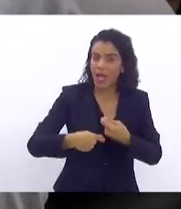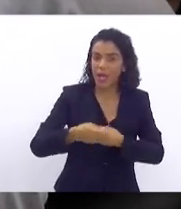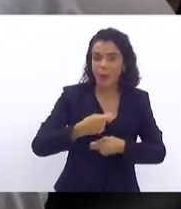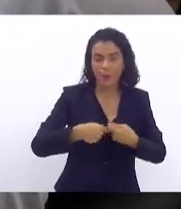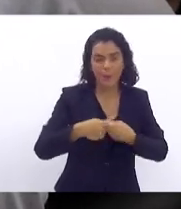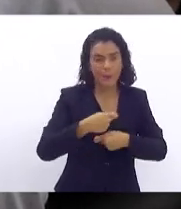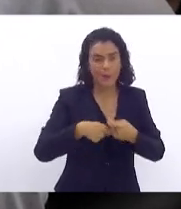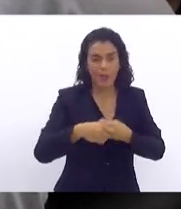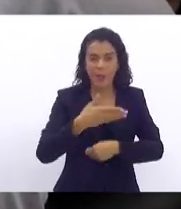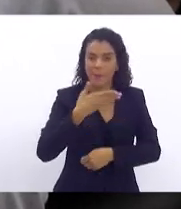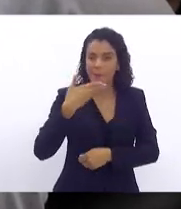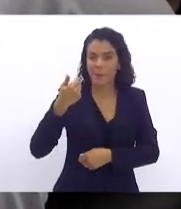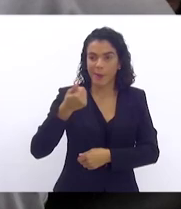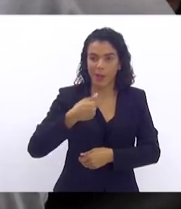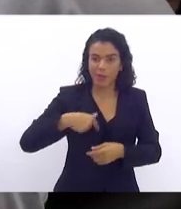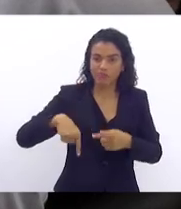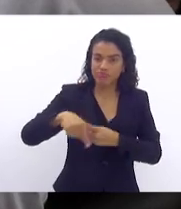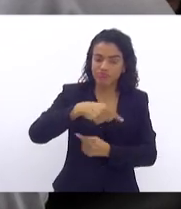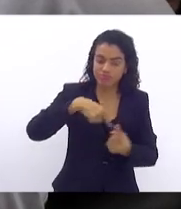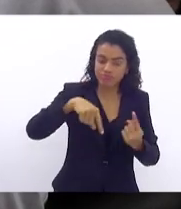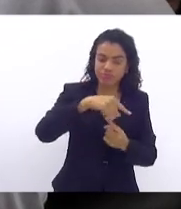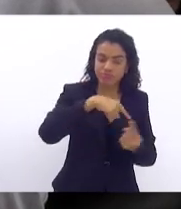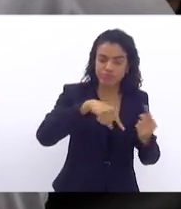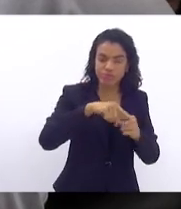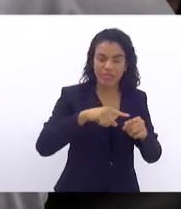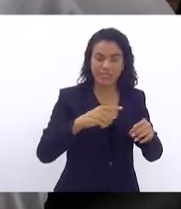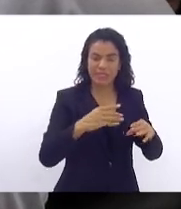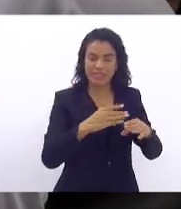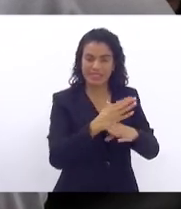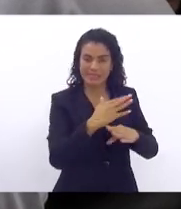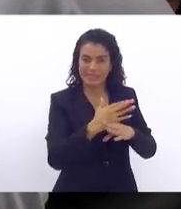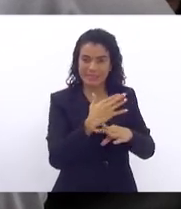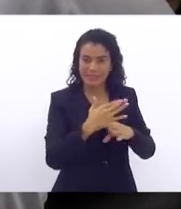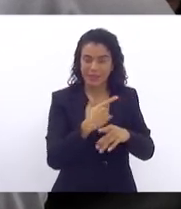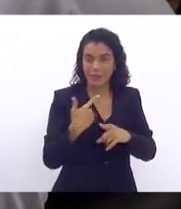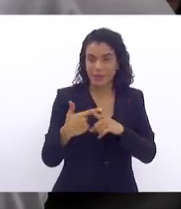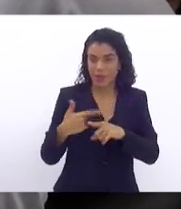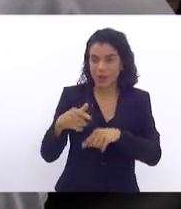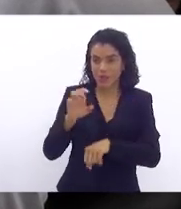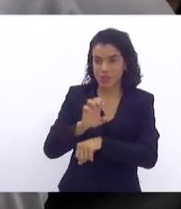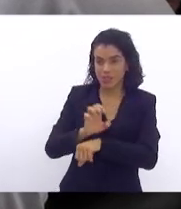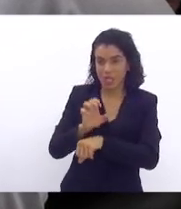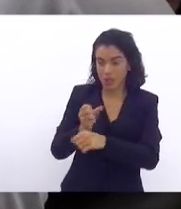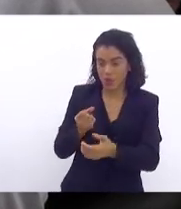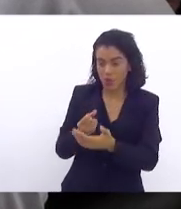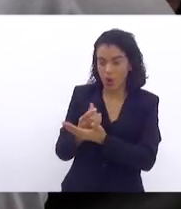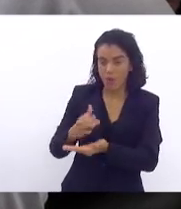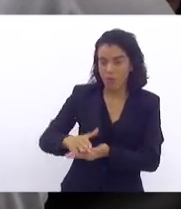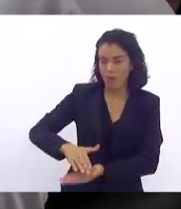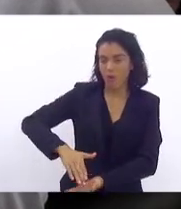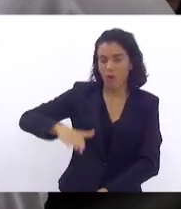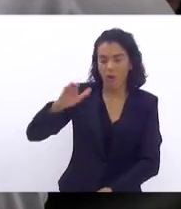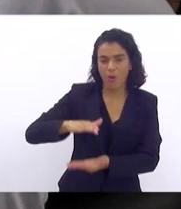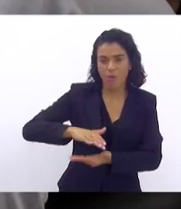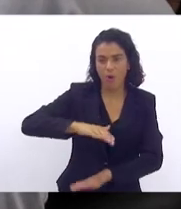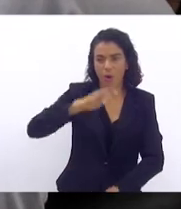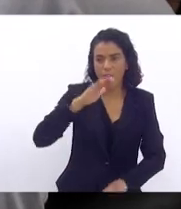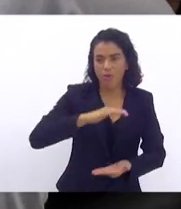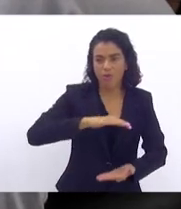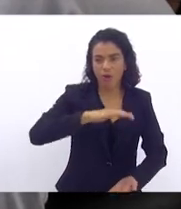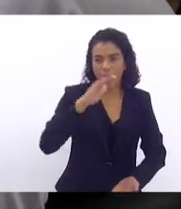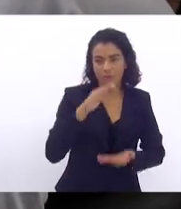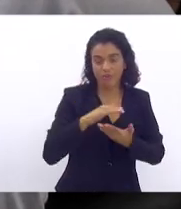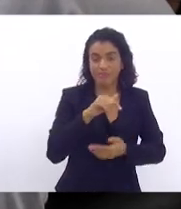circulando na própria cidade. Porque quando o Estado ele faz uma grande compra, normalmente são